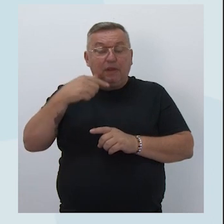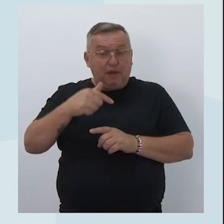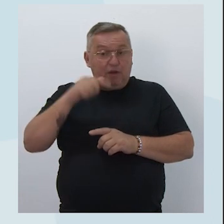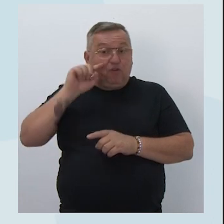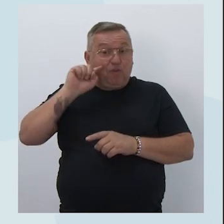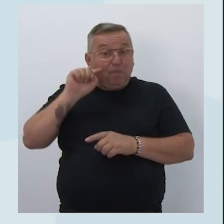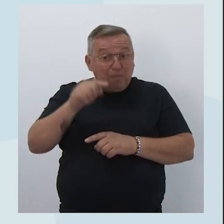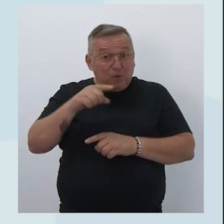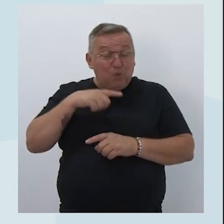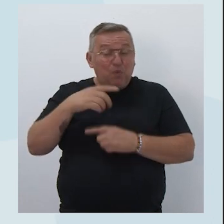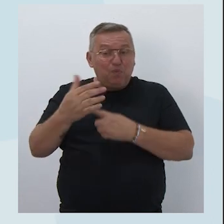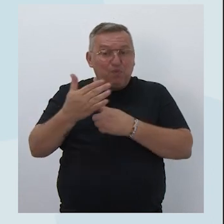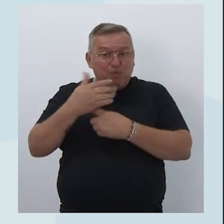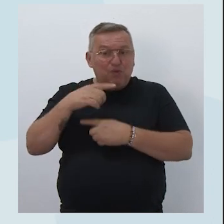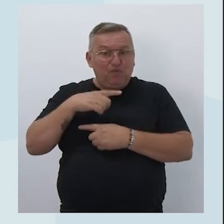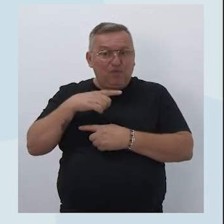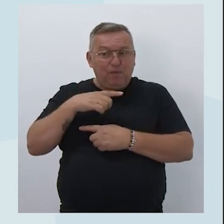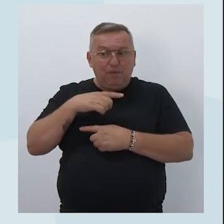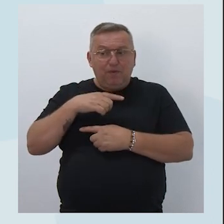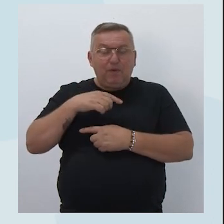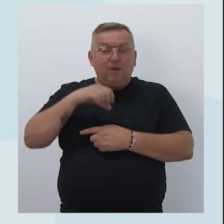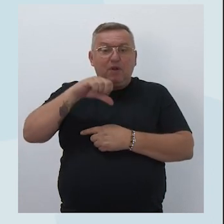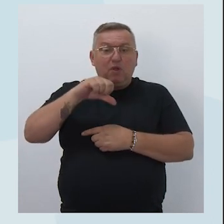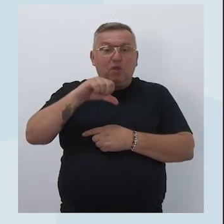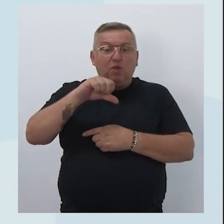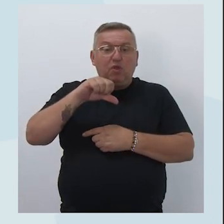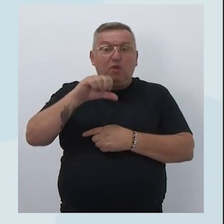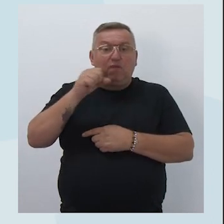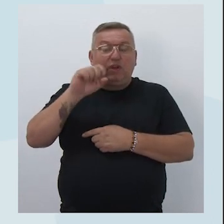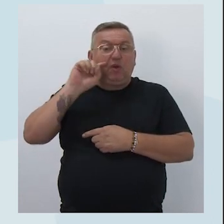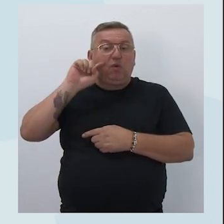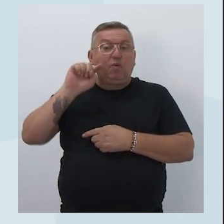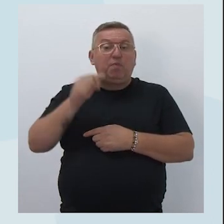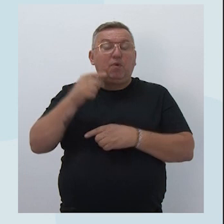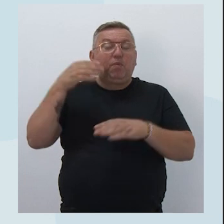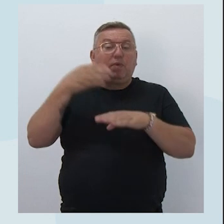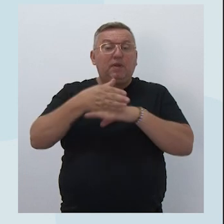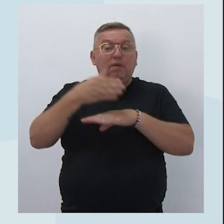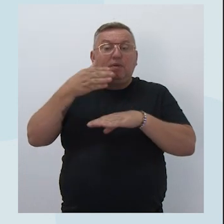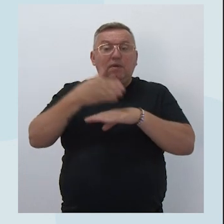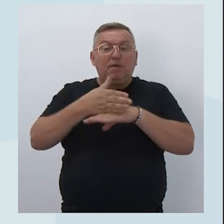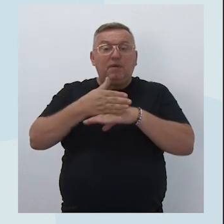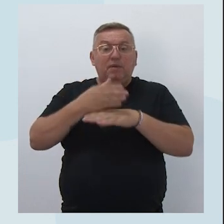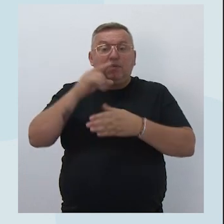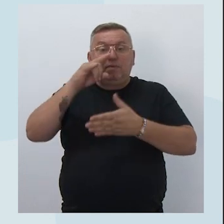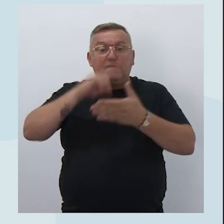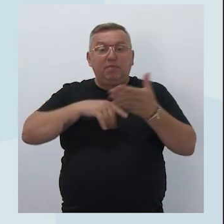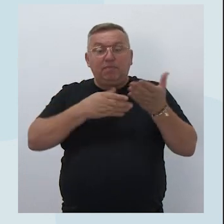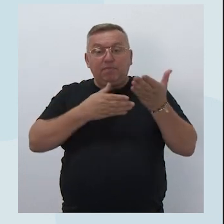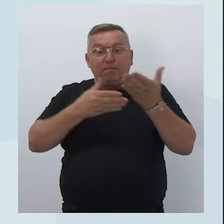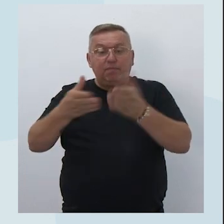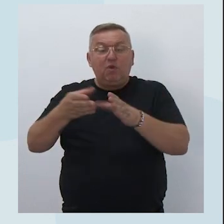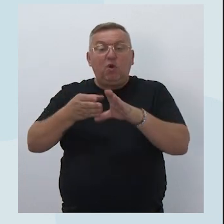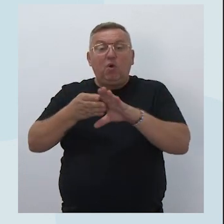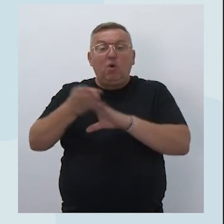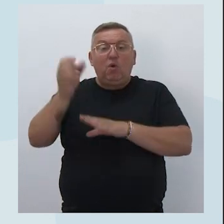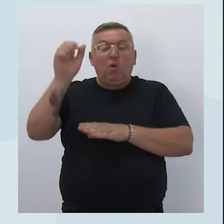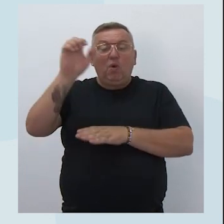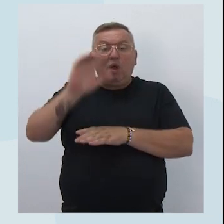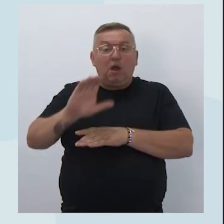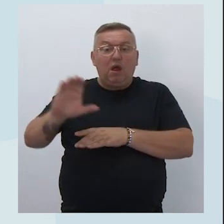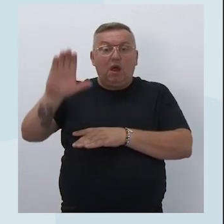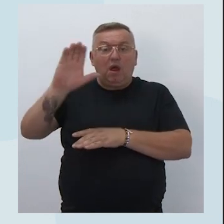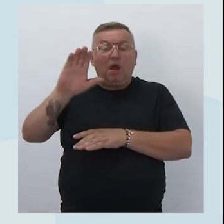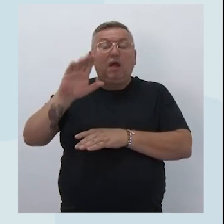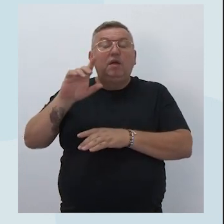que tivemos, de mais de 98 mil participantes, e assim encaminhamos o documento para o Conselho Estadual para aprovação